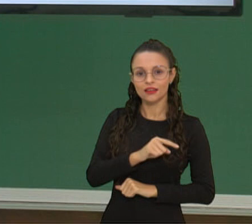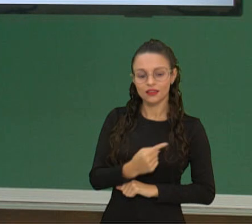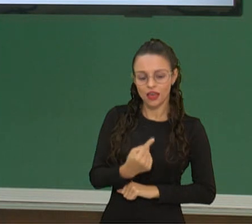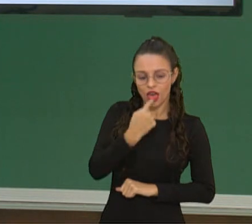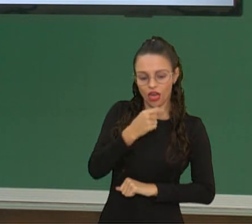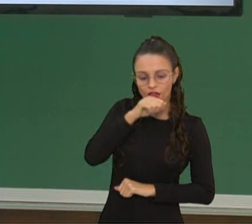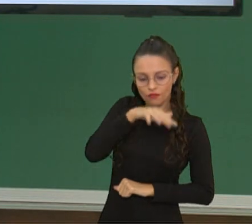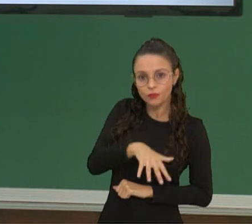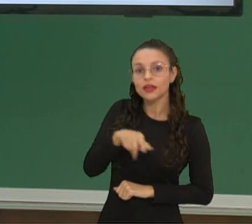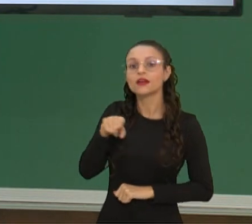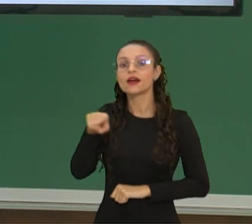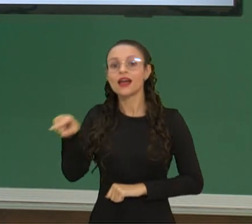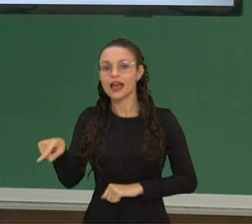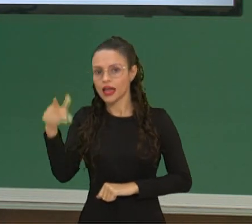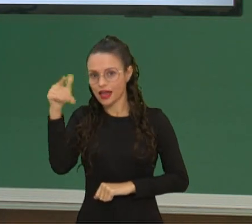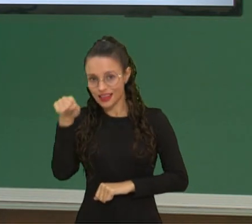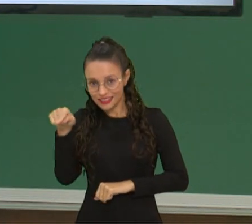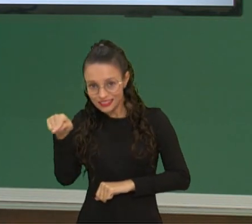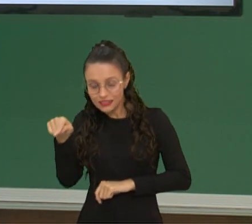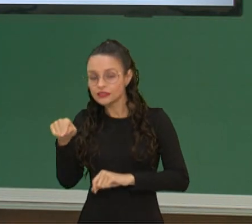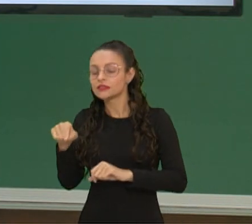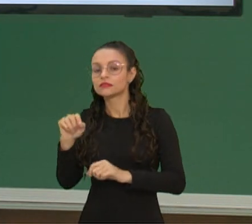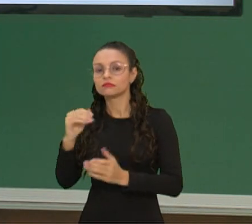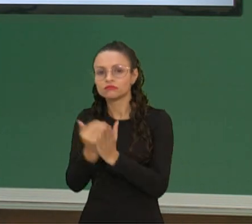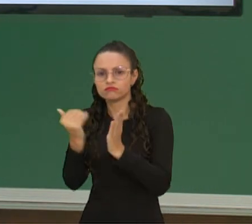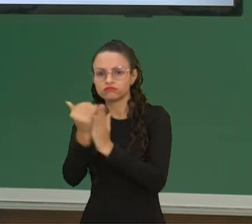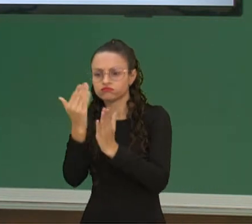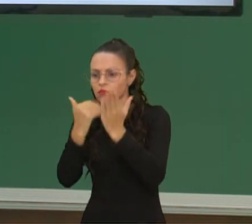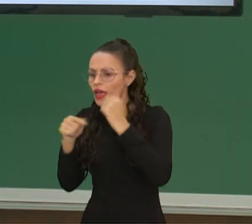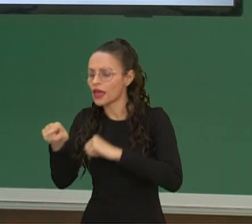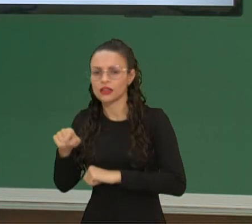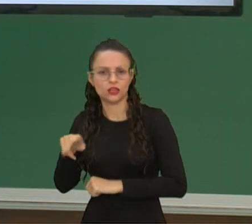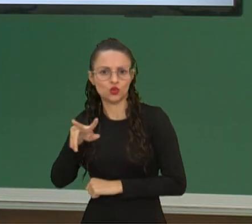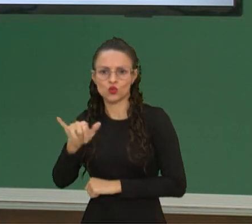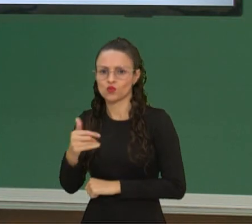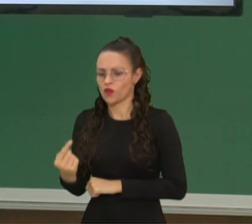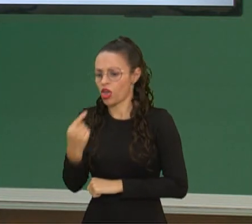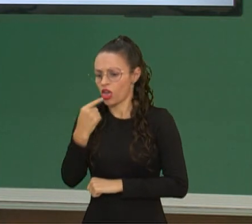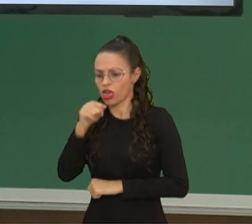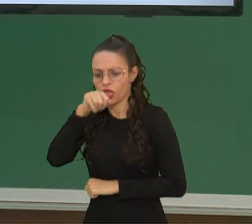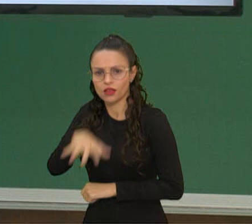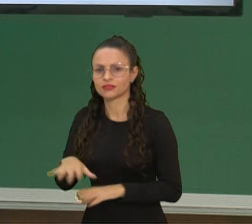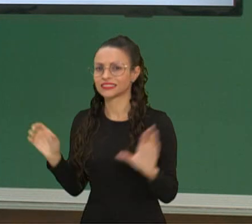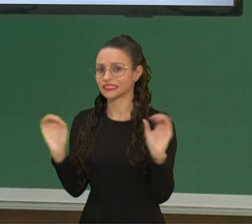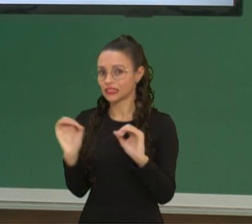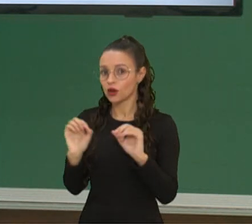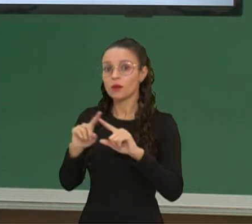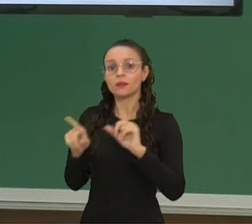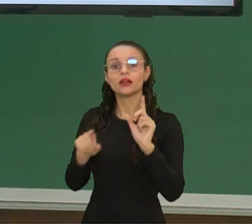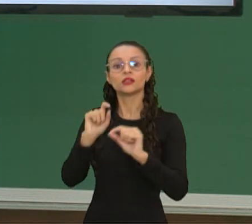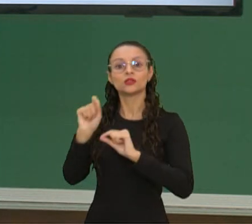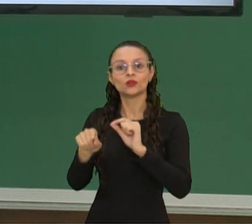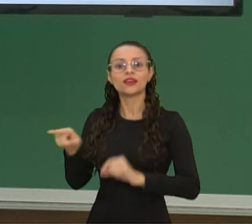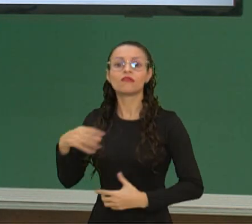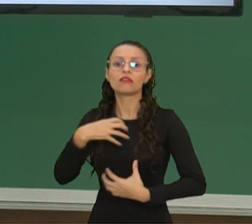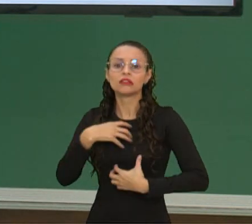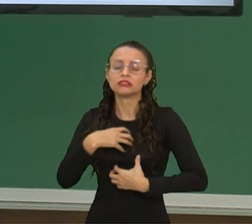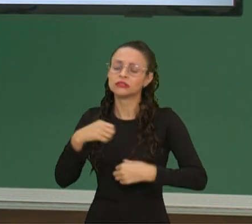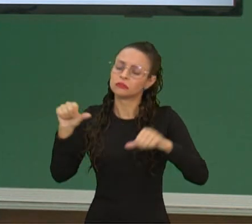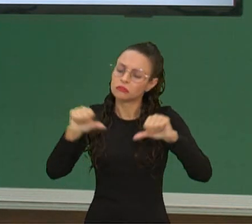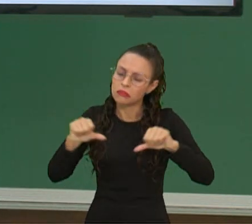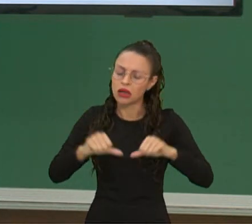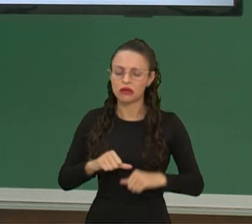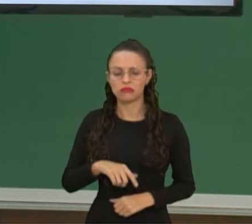caso a pessoa ela não vai vomitar ela não vai buscar medidas para compensar aquilo mas ela vai ficar se sentindo